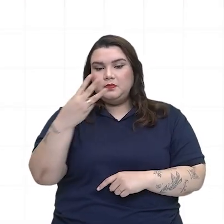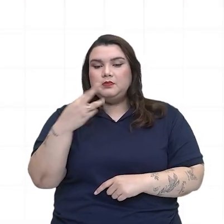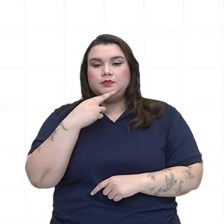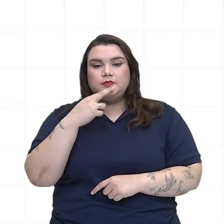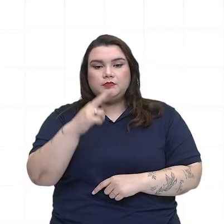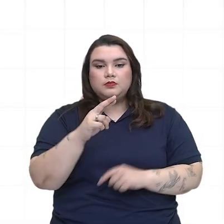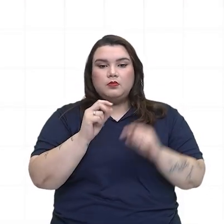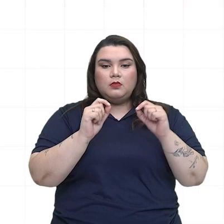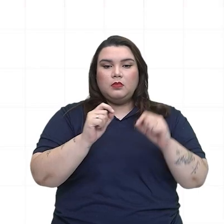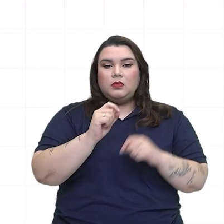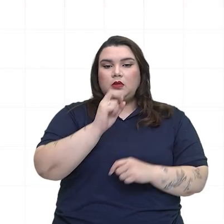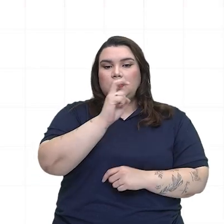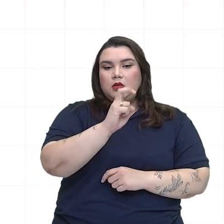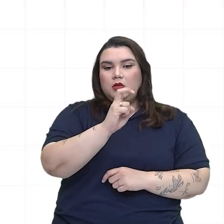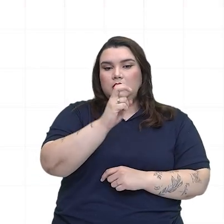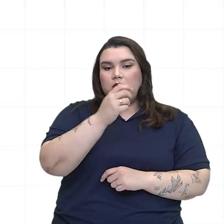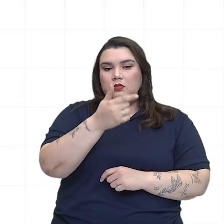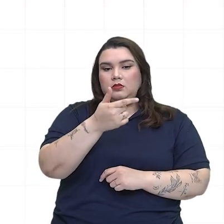deu aqui, ó,